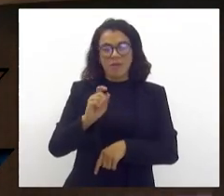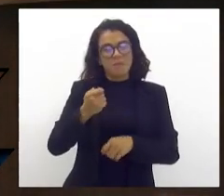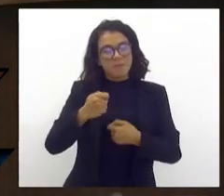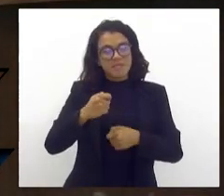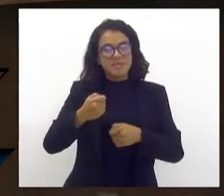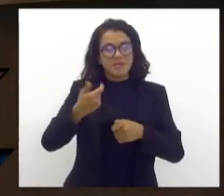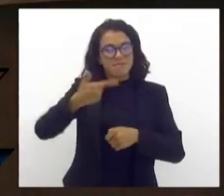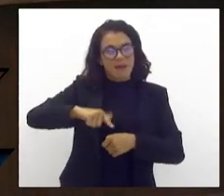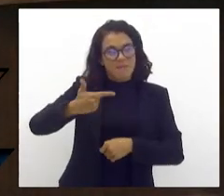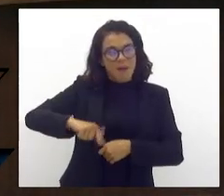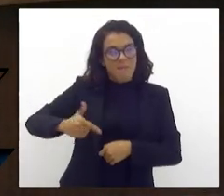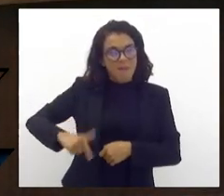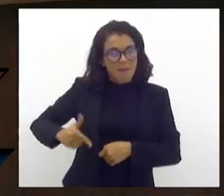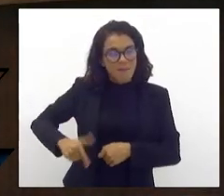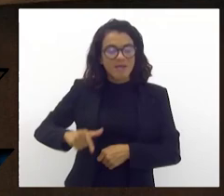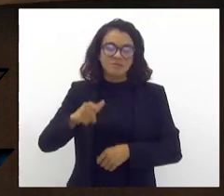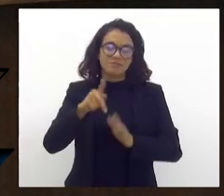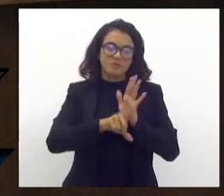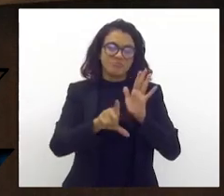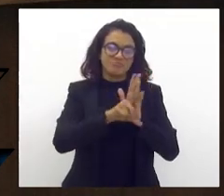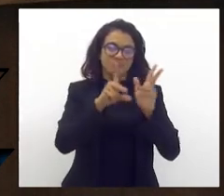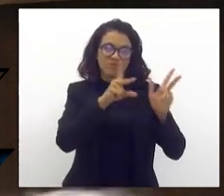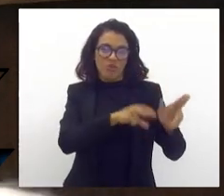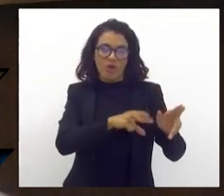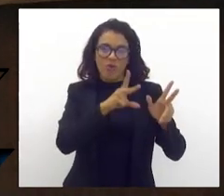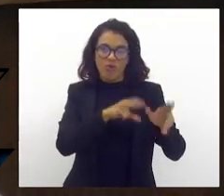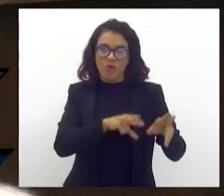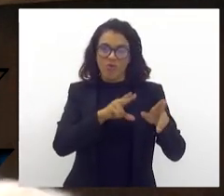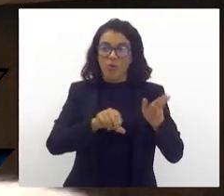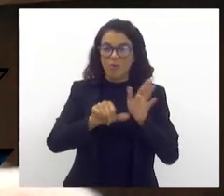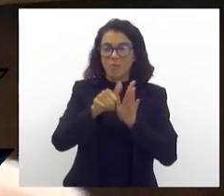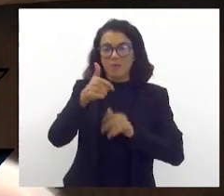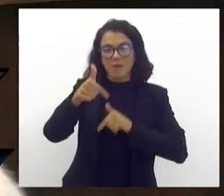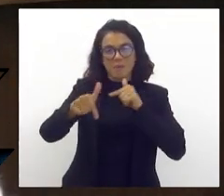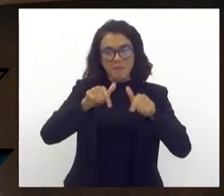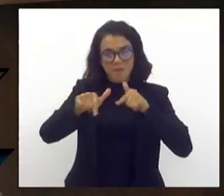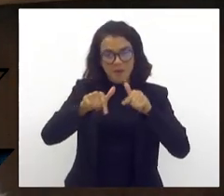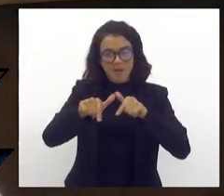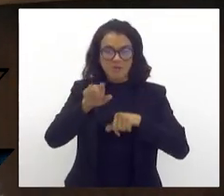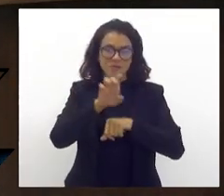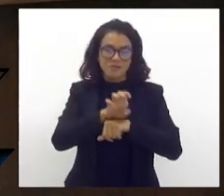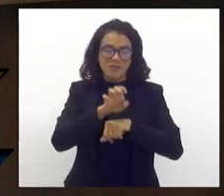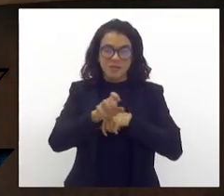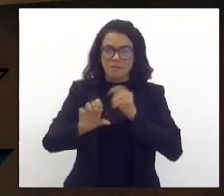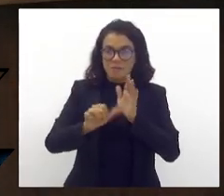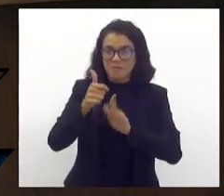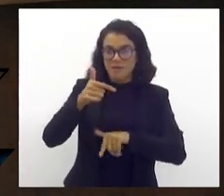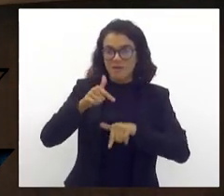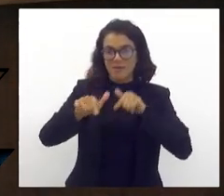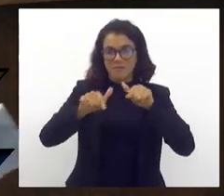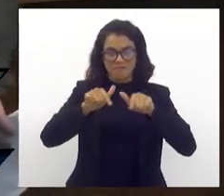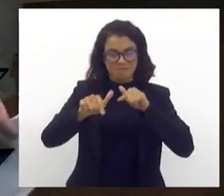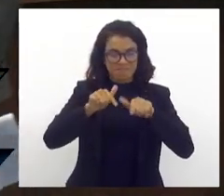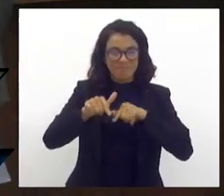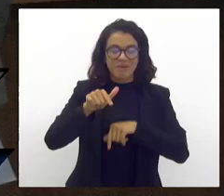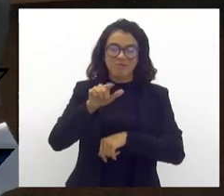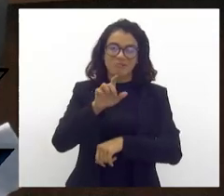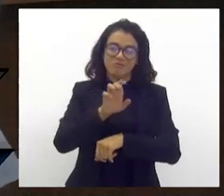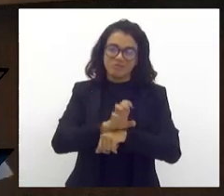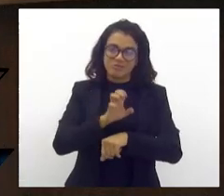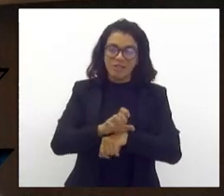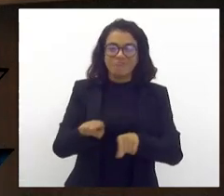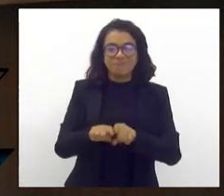incentivem a geração de emprego, o primeiro emprego em nosso estado, em nosso país, É um projeto que traz esperança